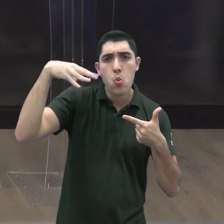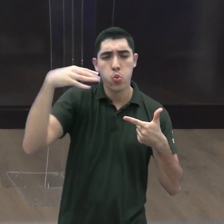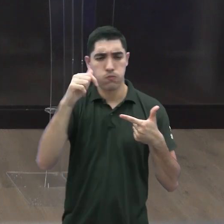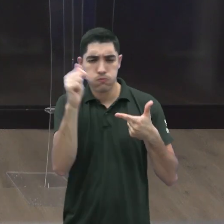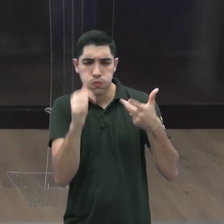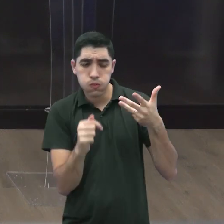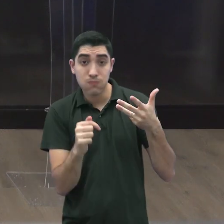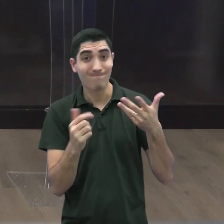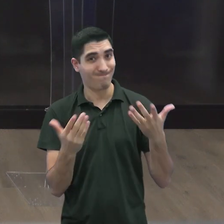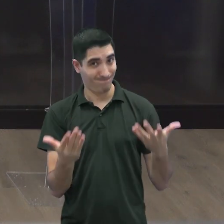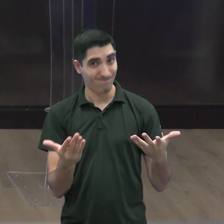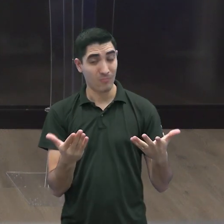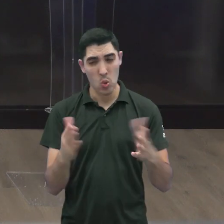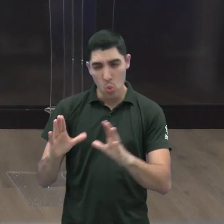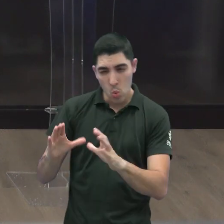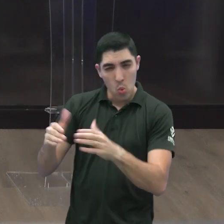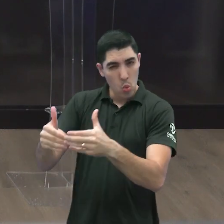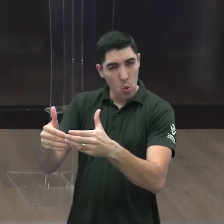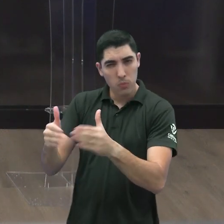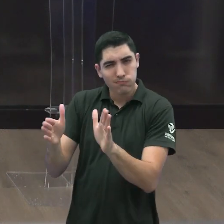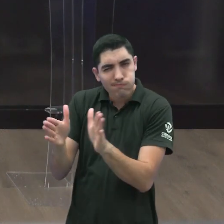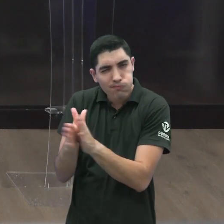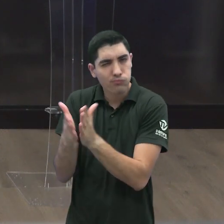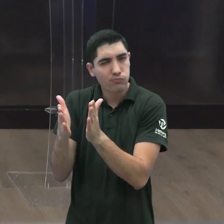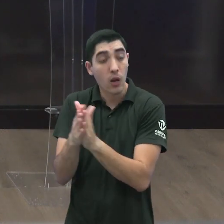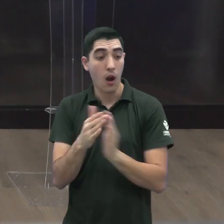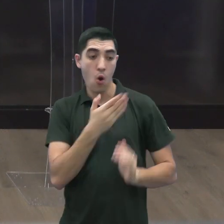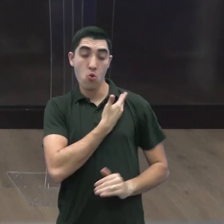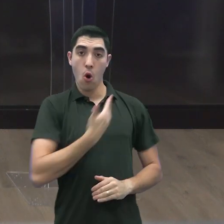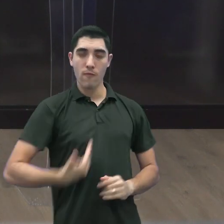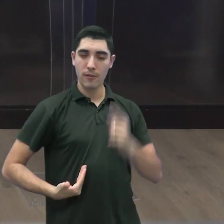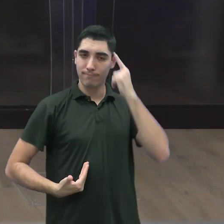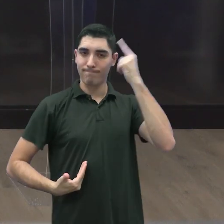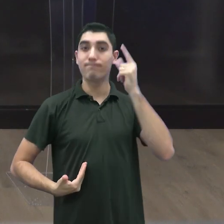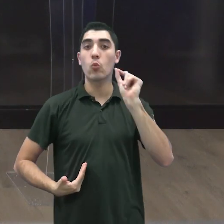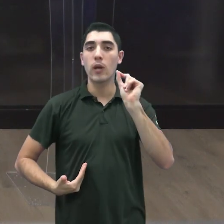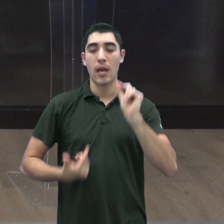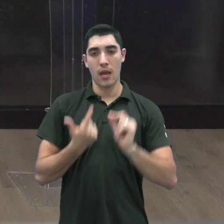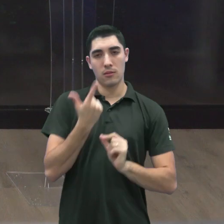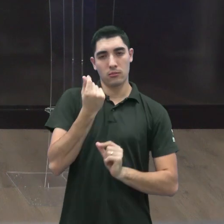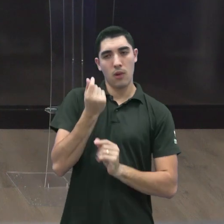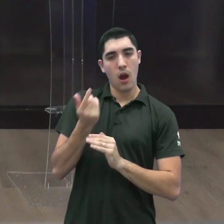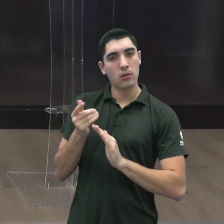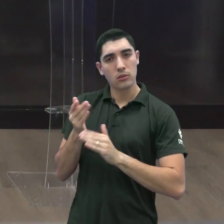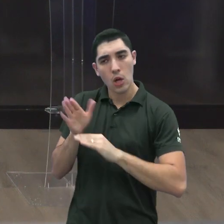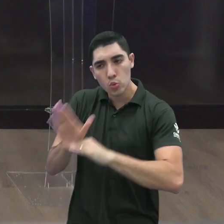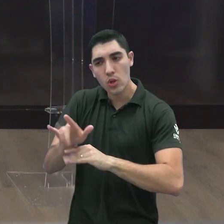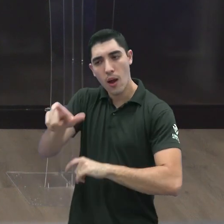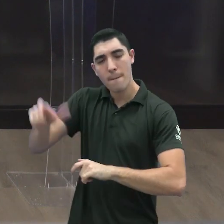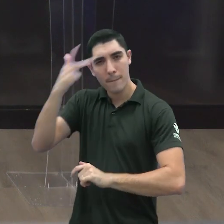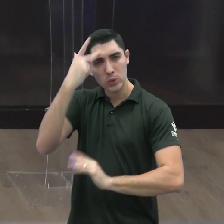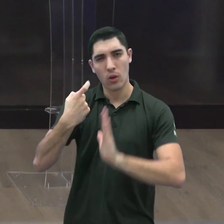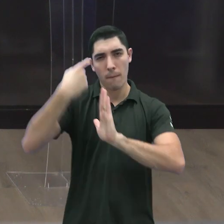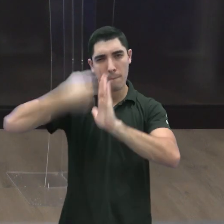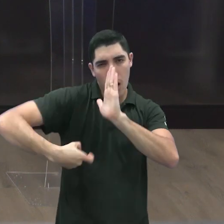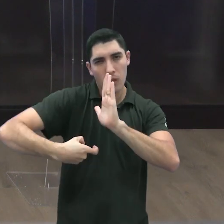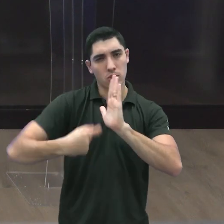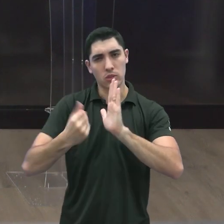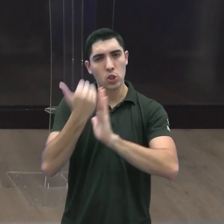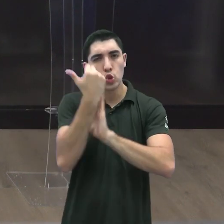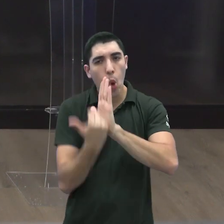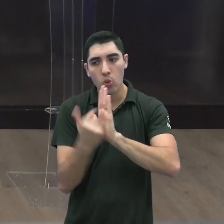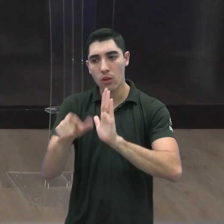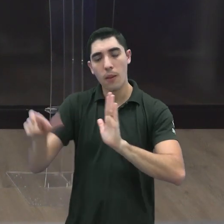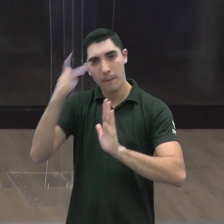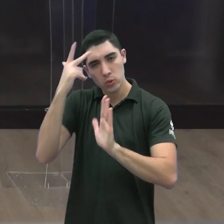energia? Para ajudar a população mais carente, o governo federal ampliou a chamada tarifa social, que oferece descontos para a população de